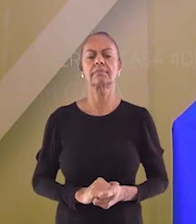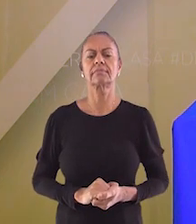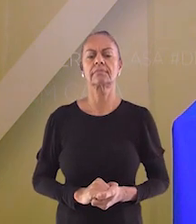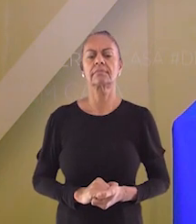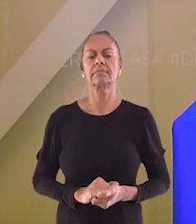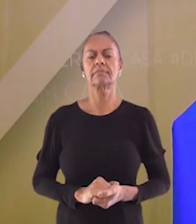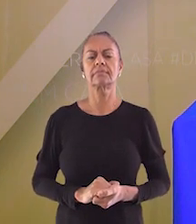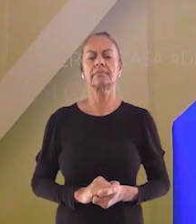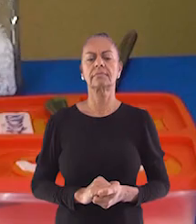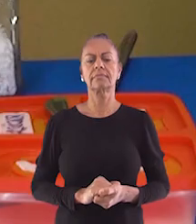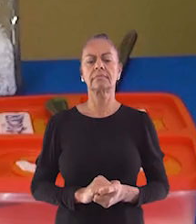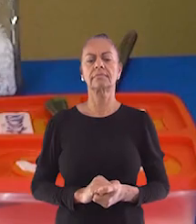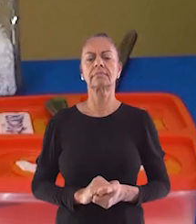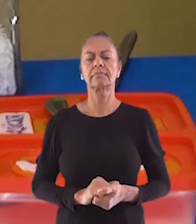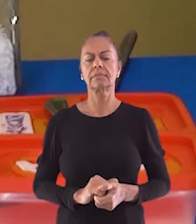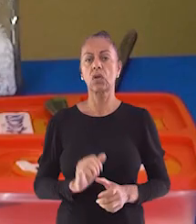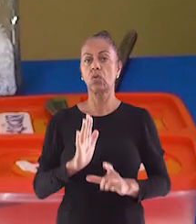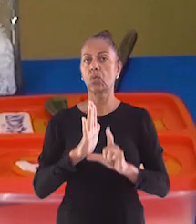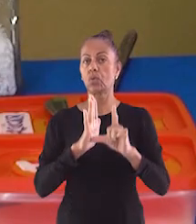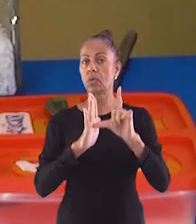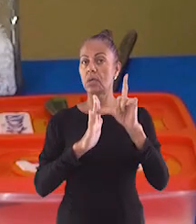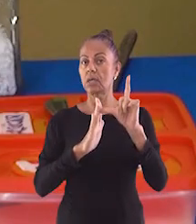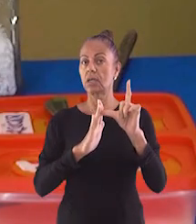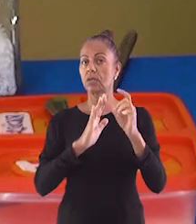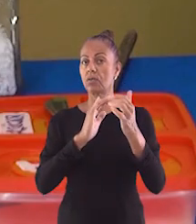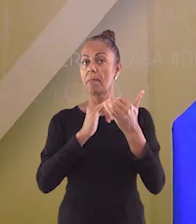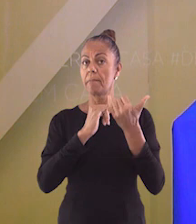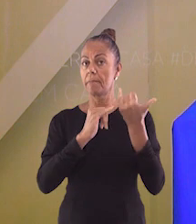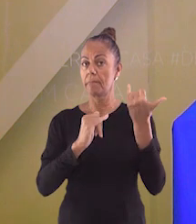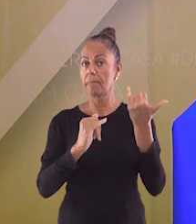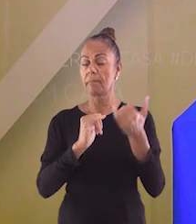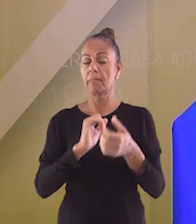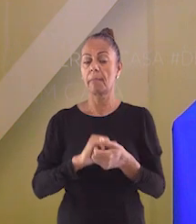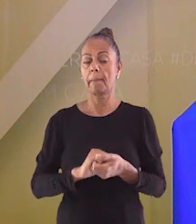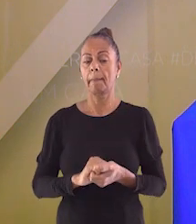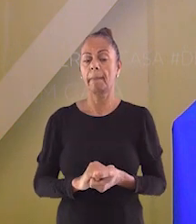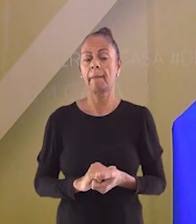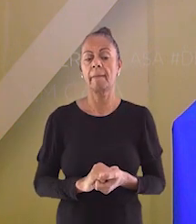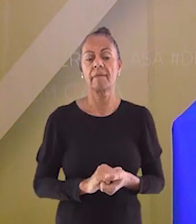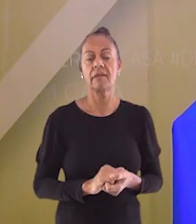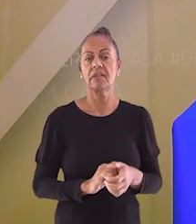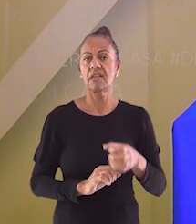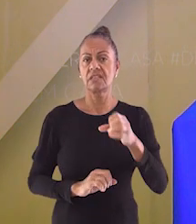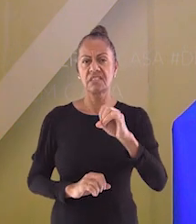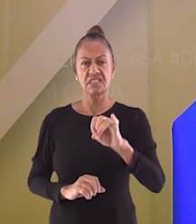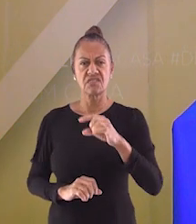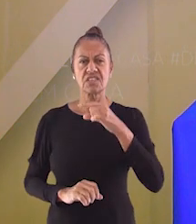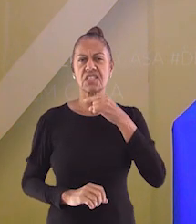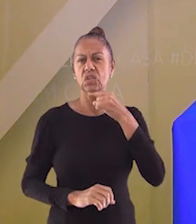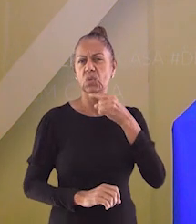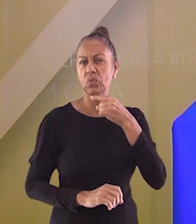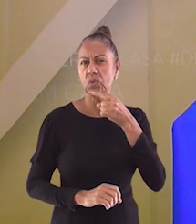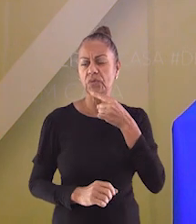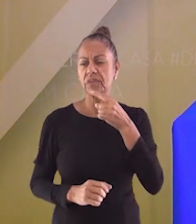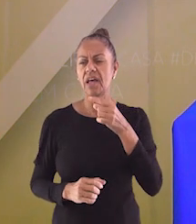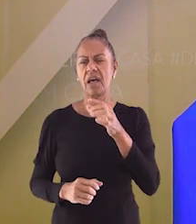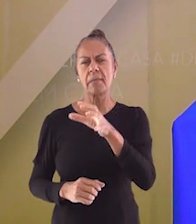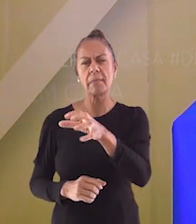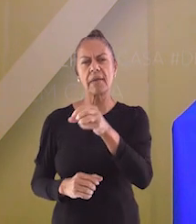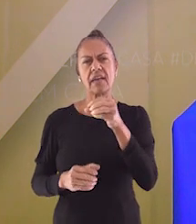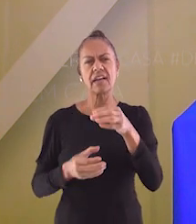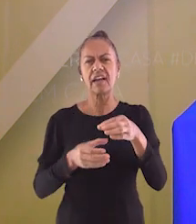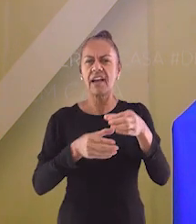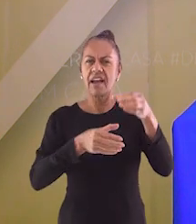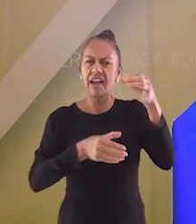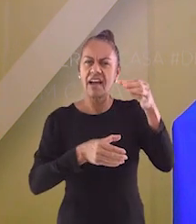500 ml, lembrando meio litro, tá? Na dúvida, você pode usar uma garrafinha de alguma bebida que já tem a